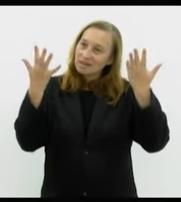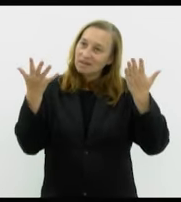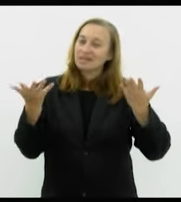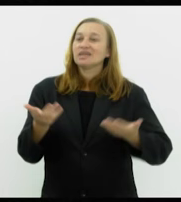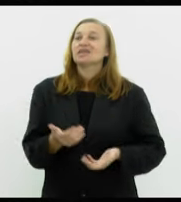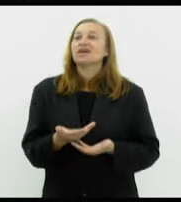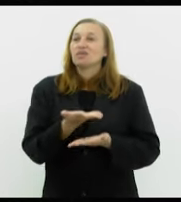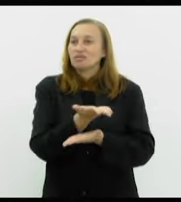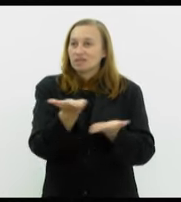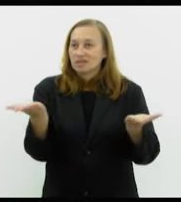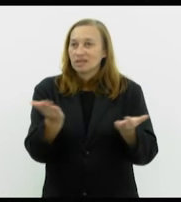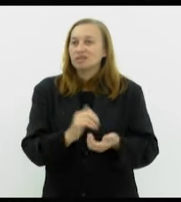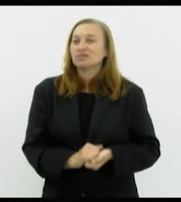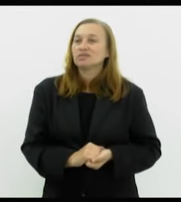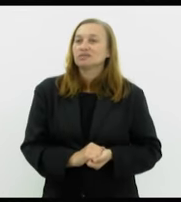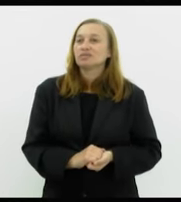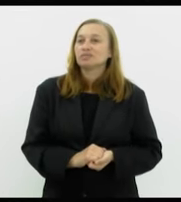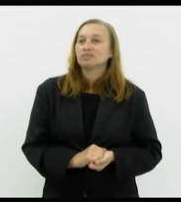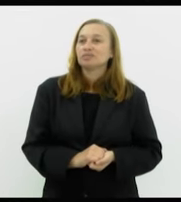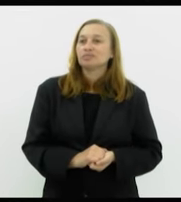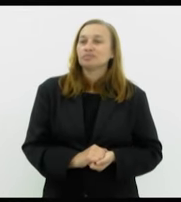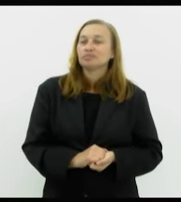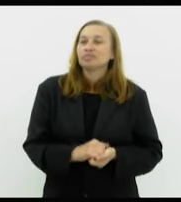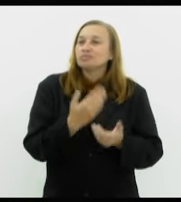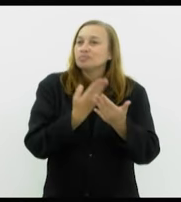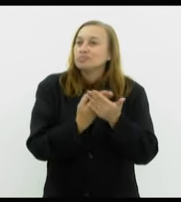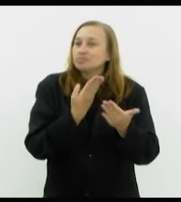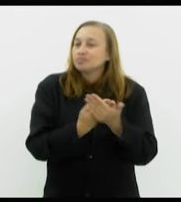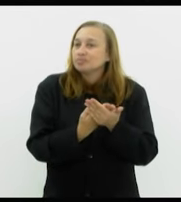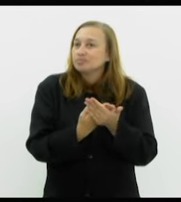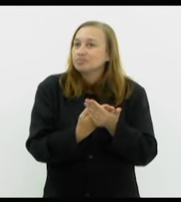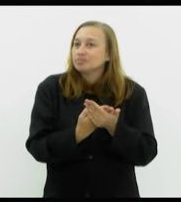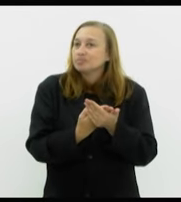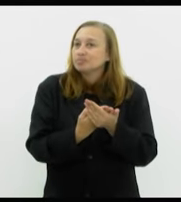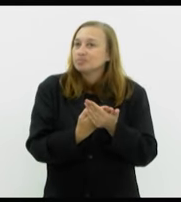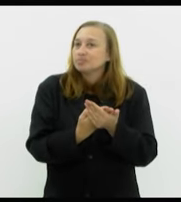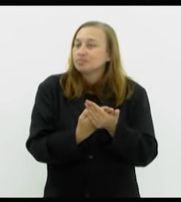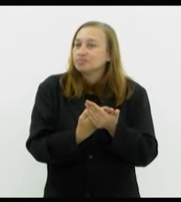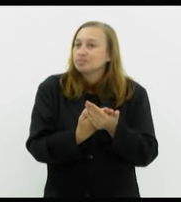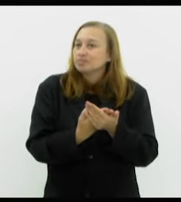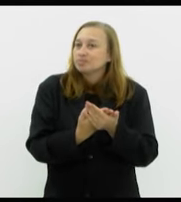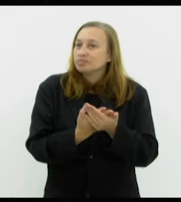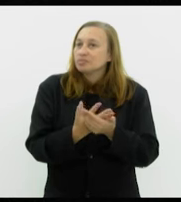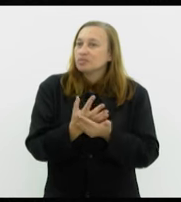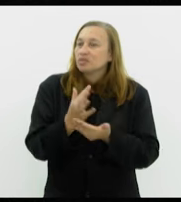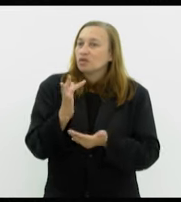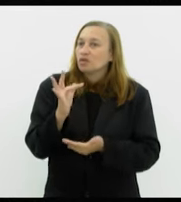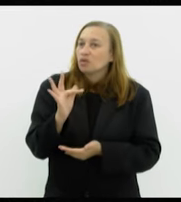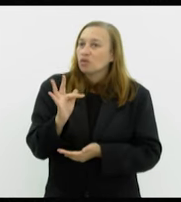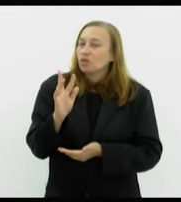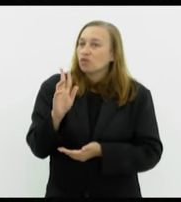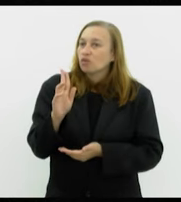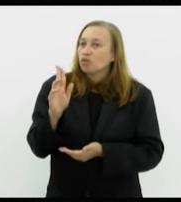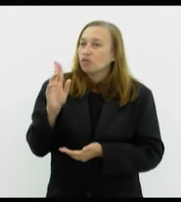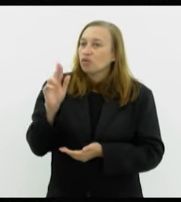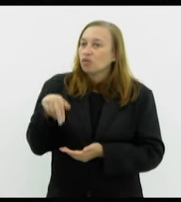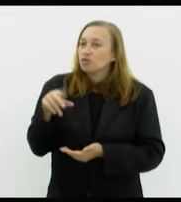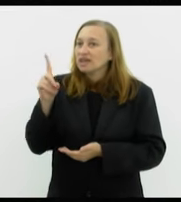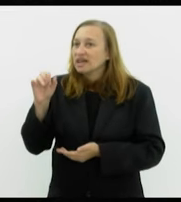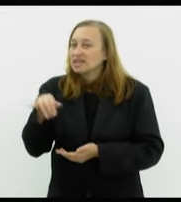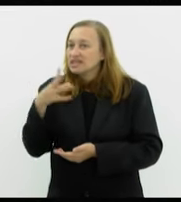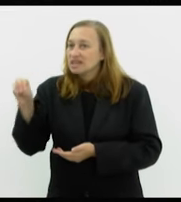vocês aqui um estudo que foi feito pela Fundação Getúlio Vargas e